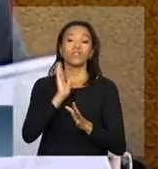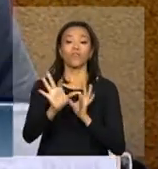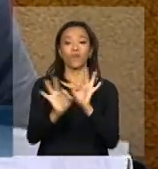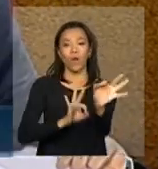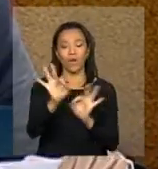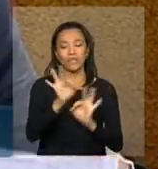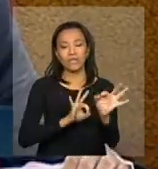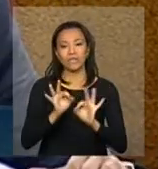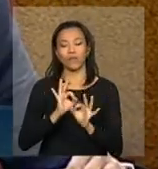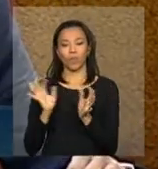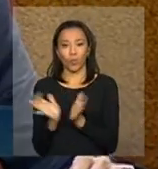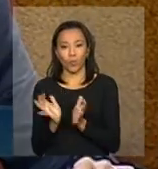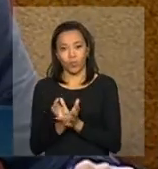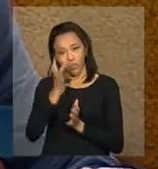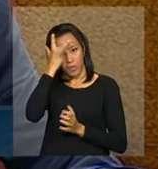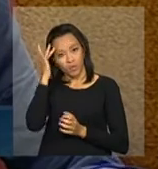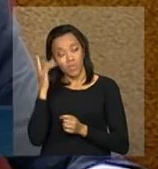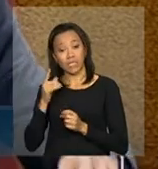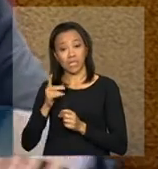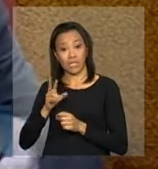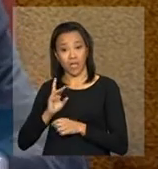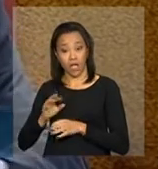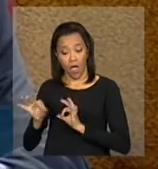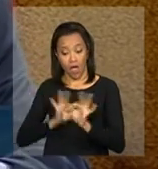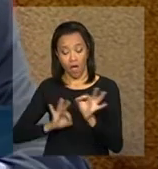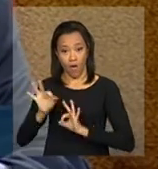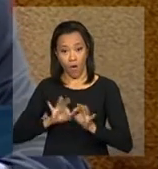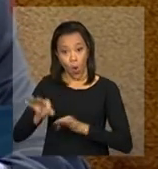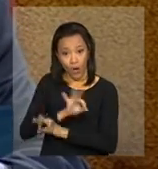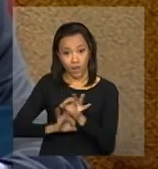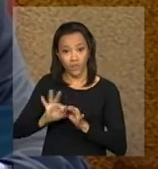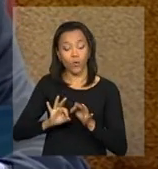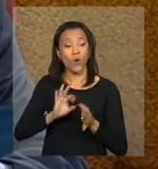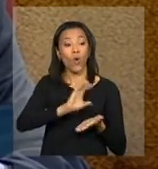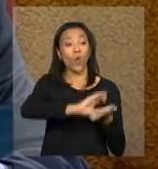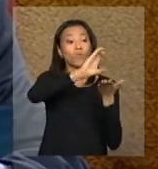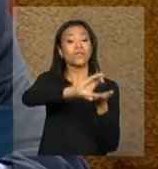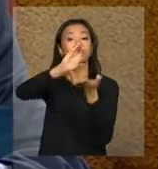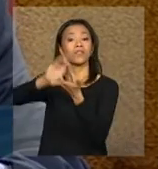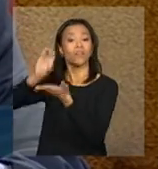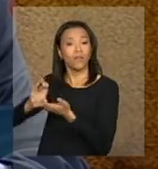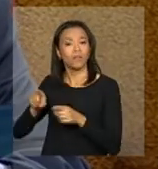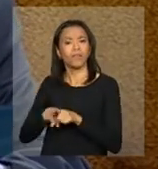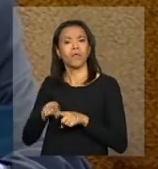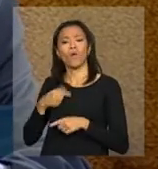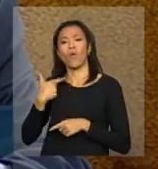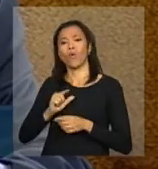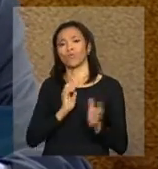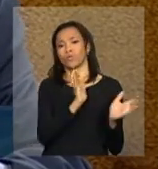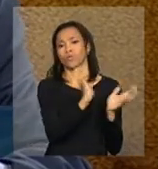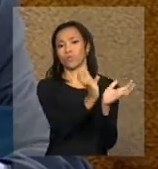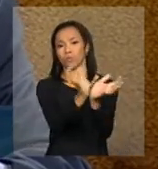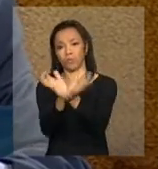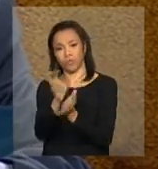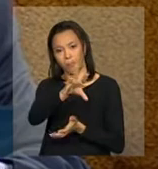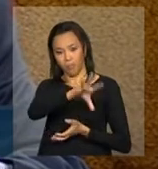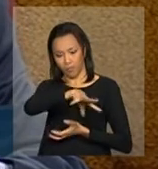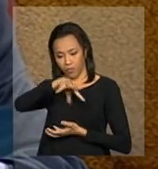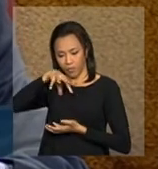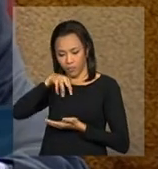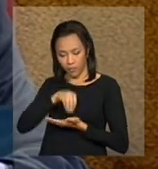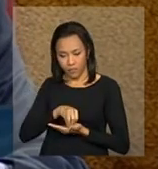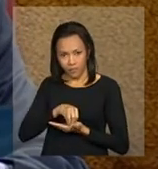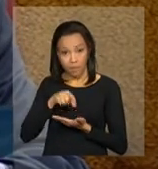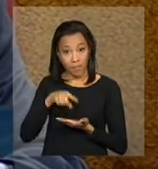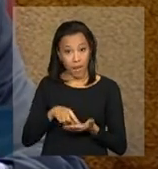que se reuniu com representantes de conselhos e algumas entidades, para fazer uma primeira análise